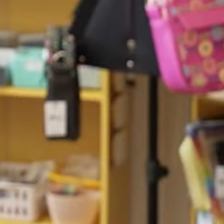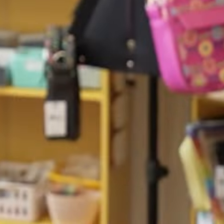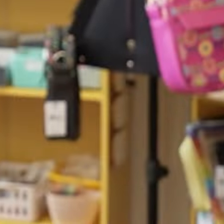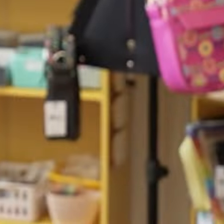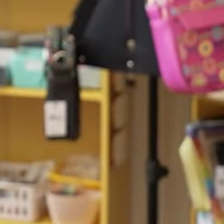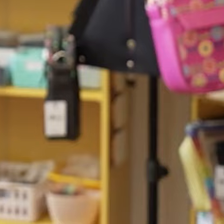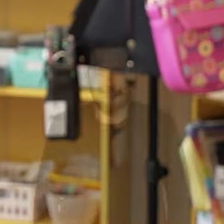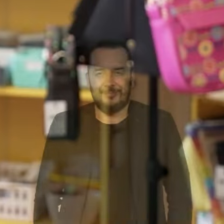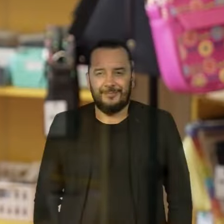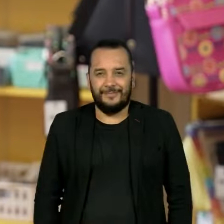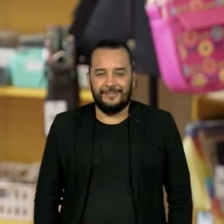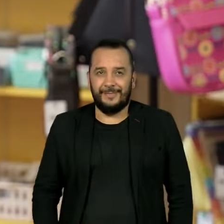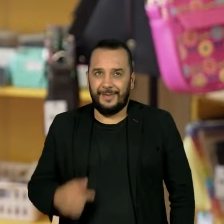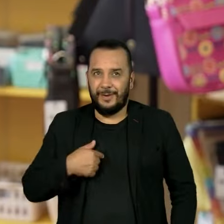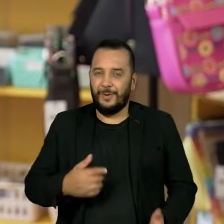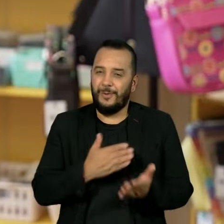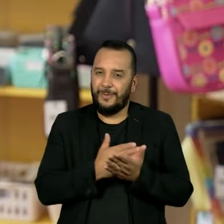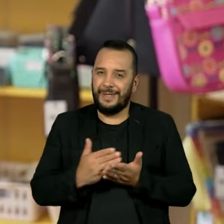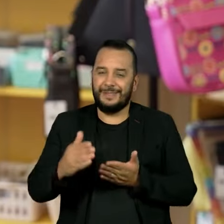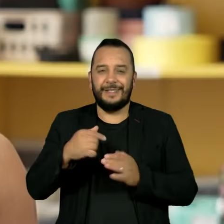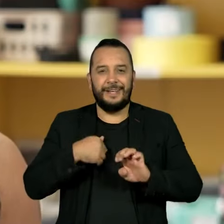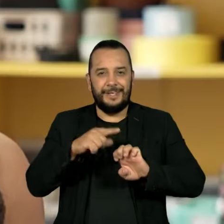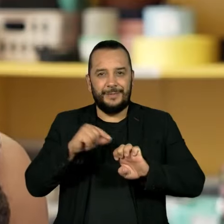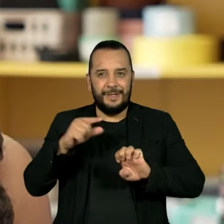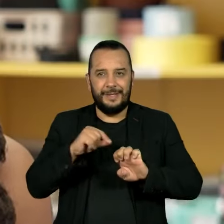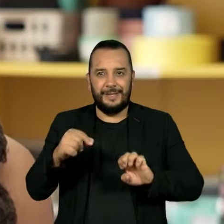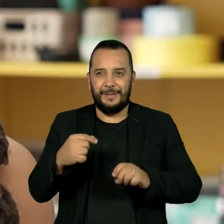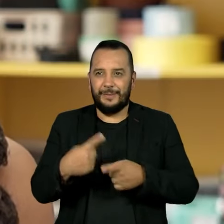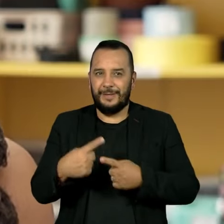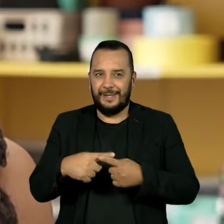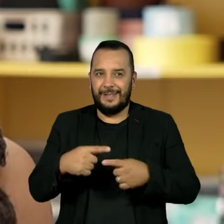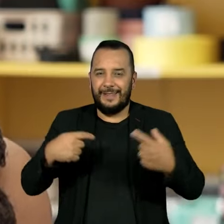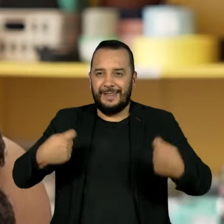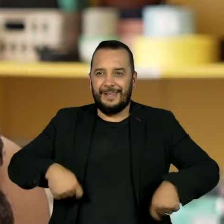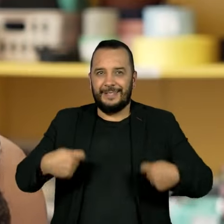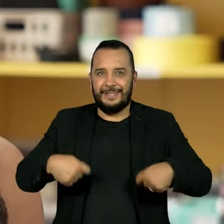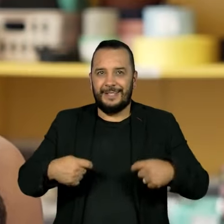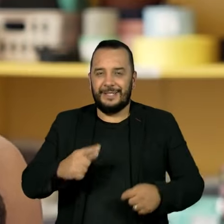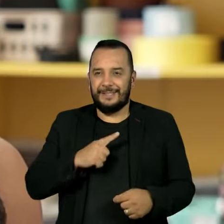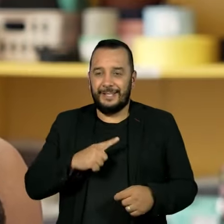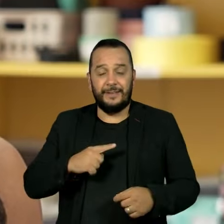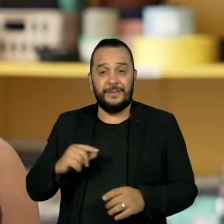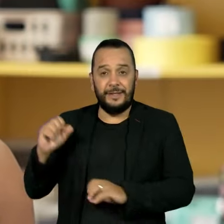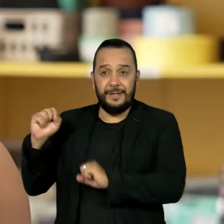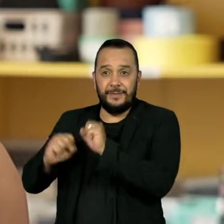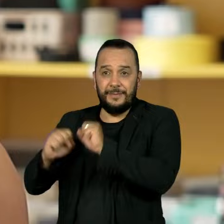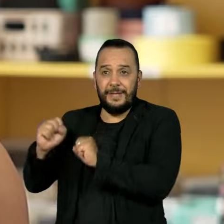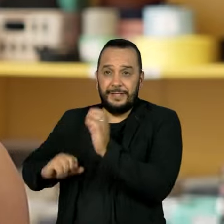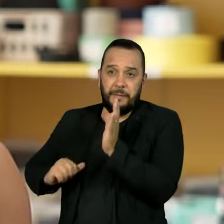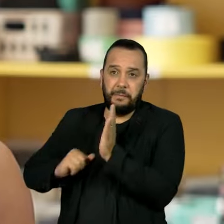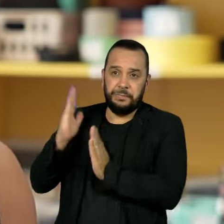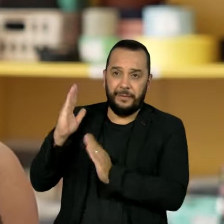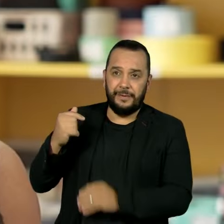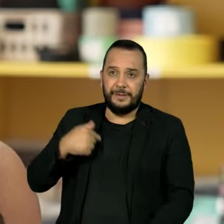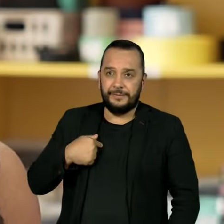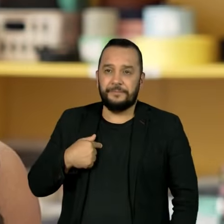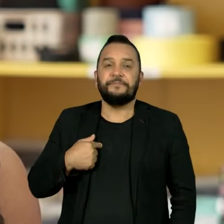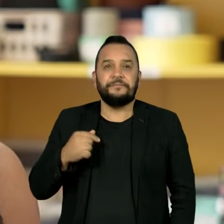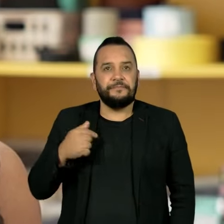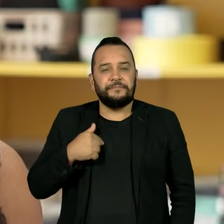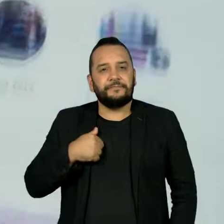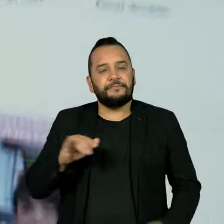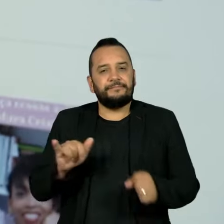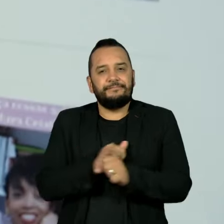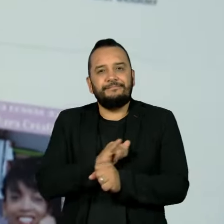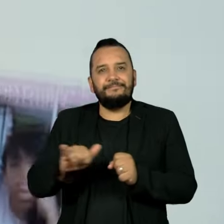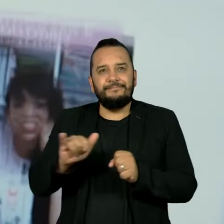Eu comecei a empreender por necessidade. Aí, assim que eu fui desligada da empresa, eu procurei uma forma alternativa de